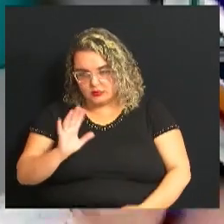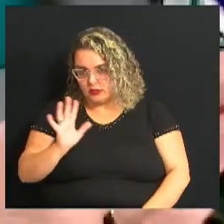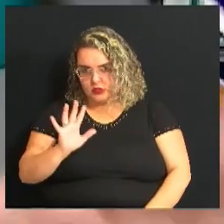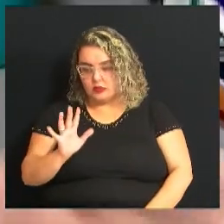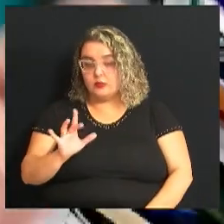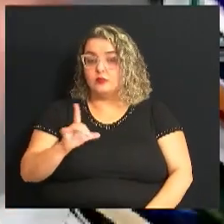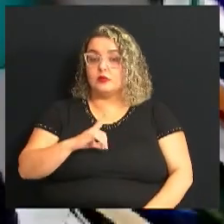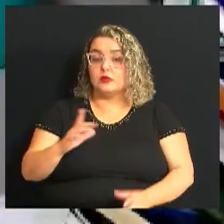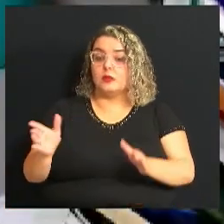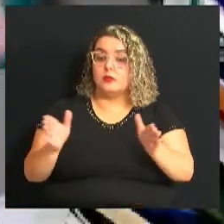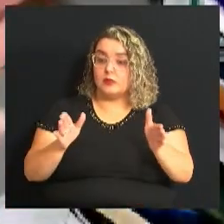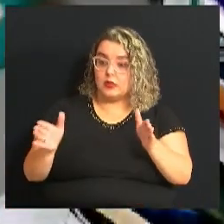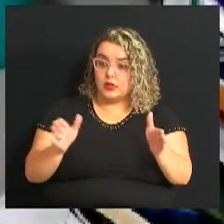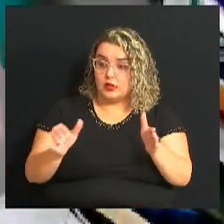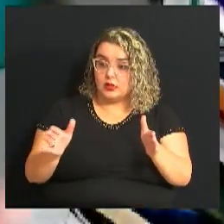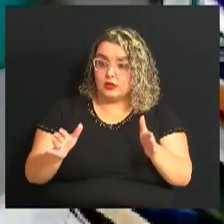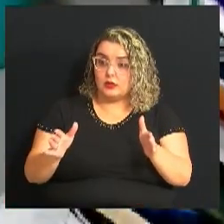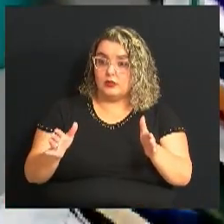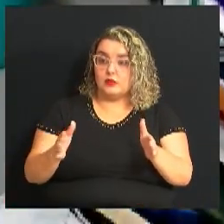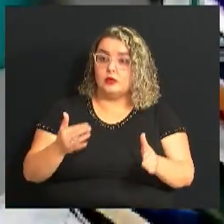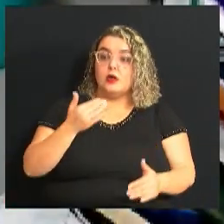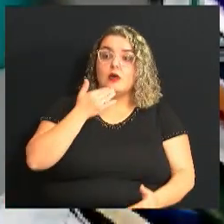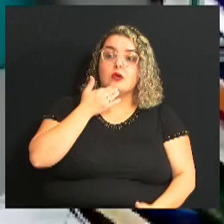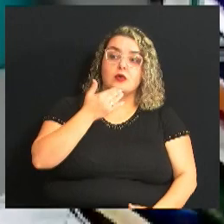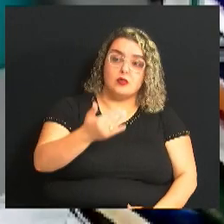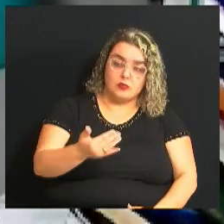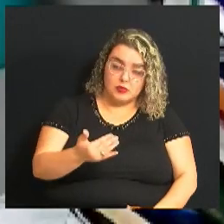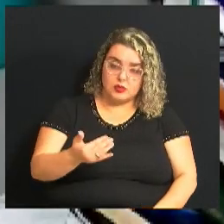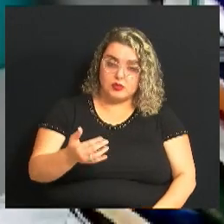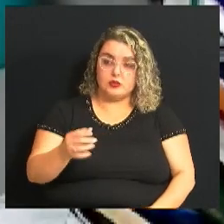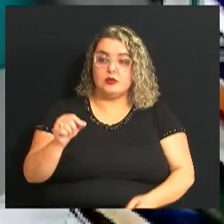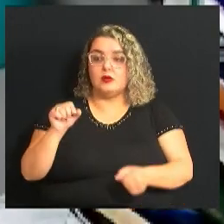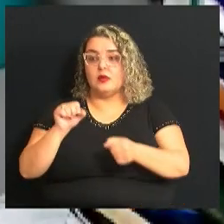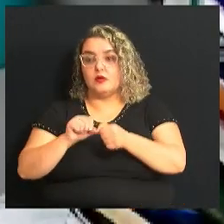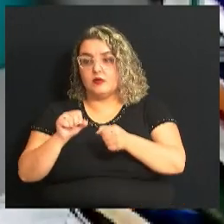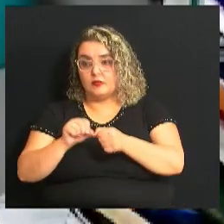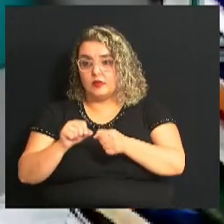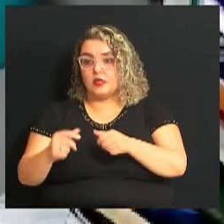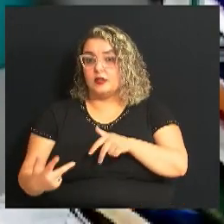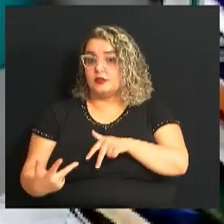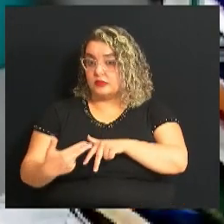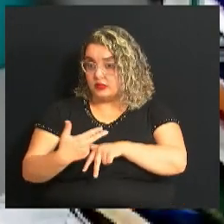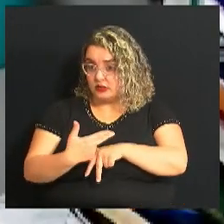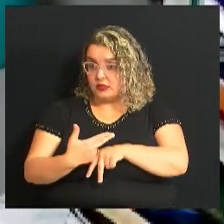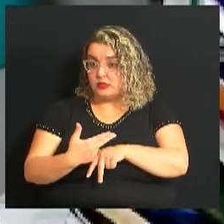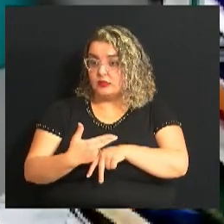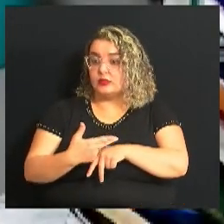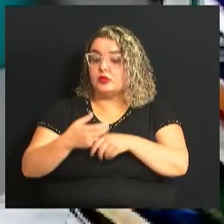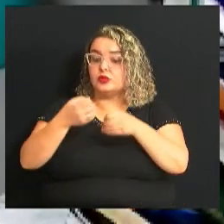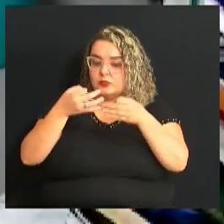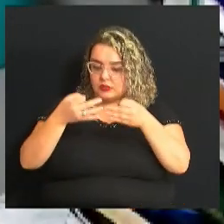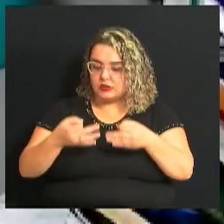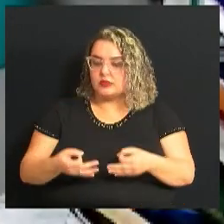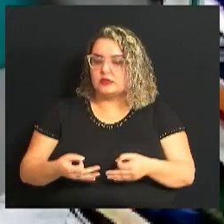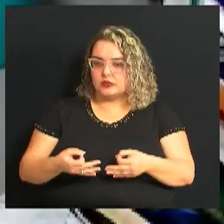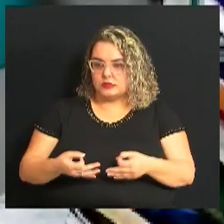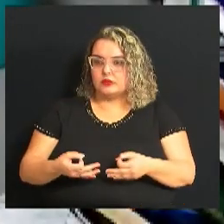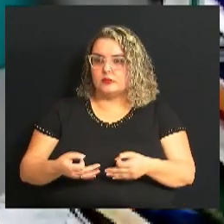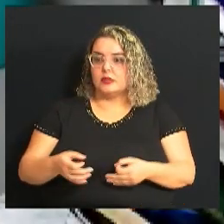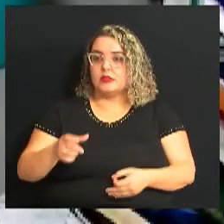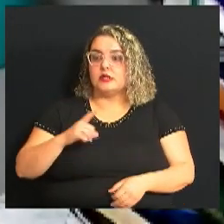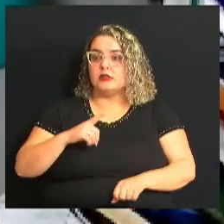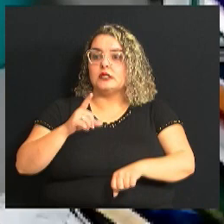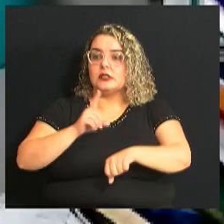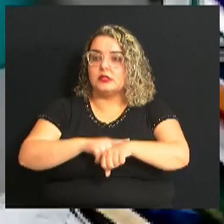janela durante o período entre a solicitação e a realização do procedimento, justamente para que haja tempo para